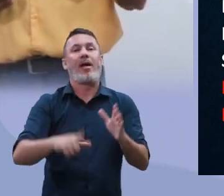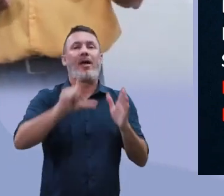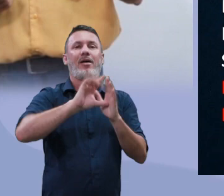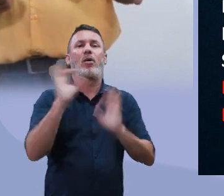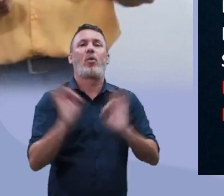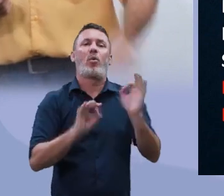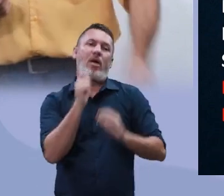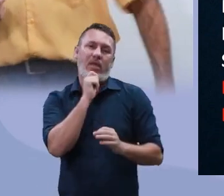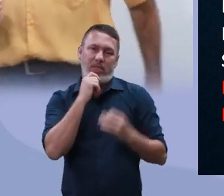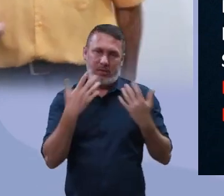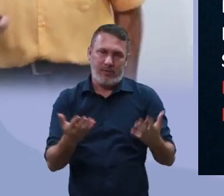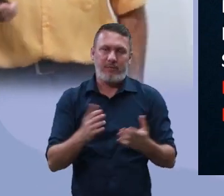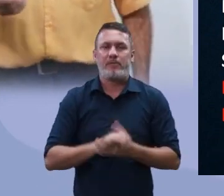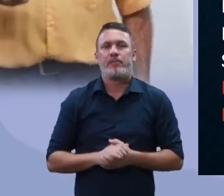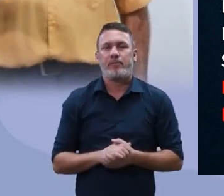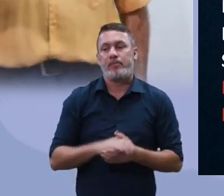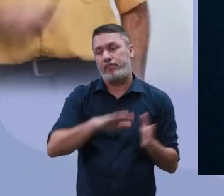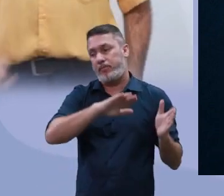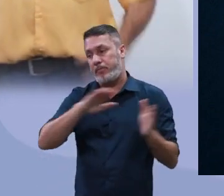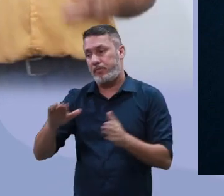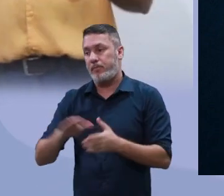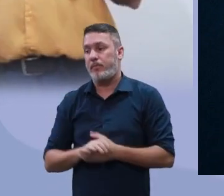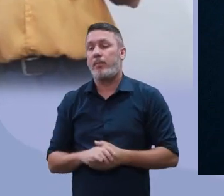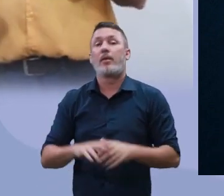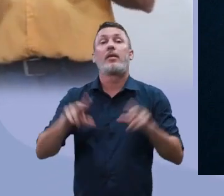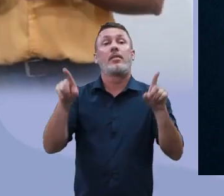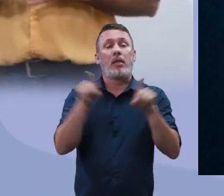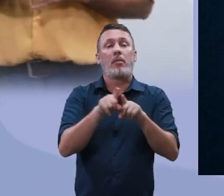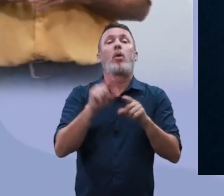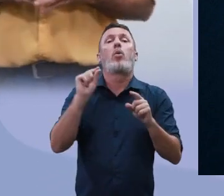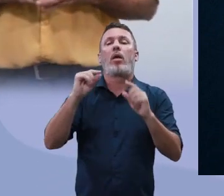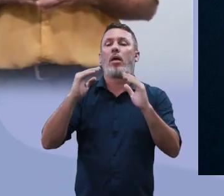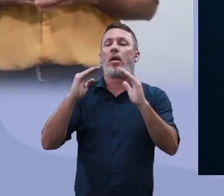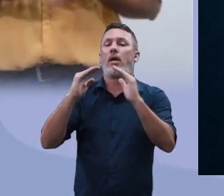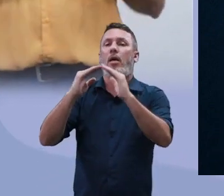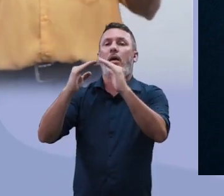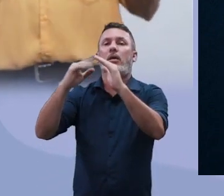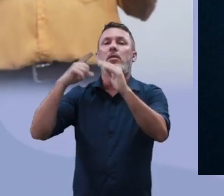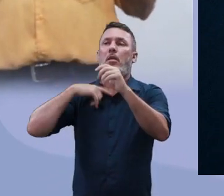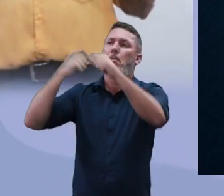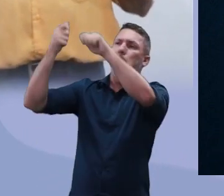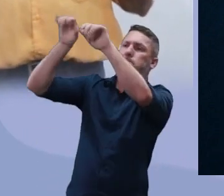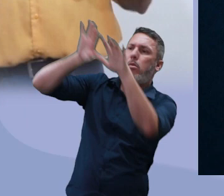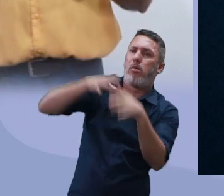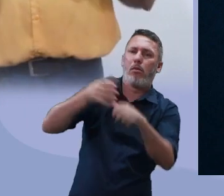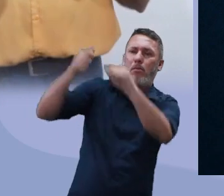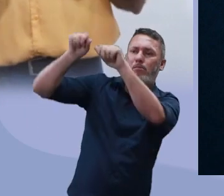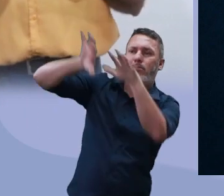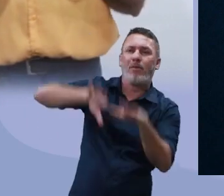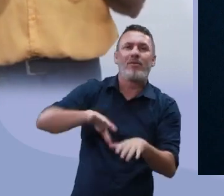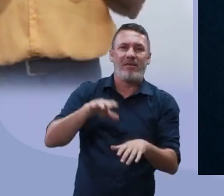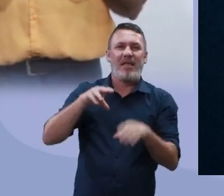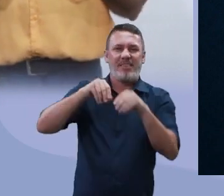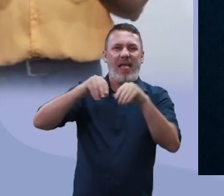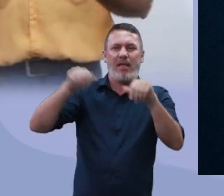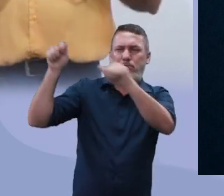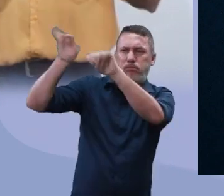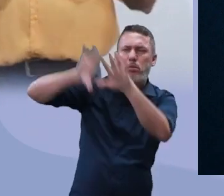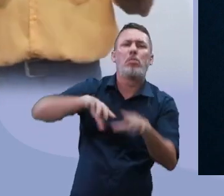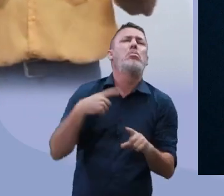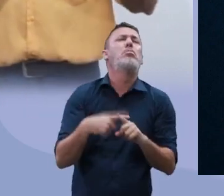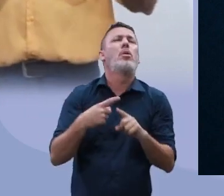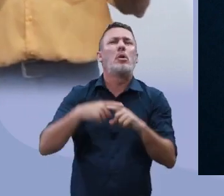em períodos de precipitação mais intensa. Temos a questão dos desmoronamentos, né? Esses desmoronamentos, eles se dão por quê? Porque